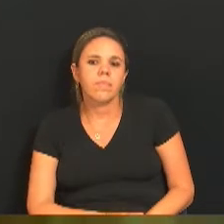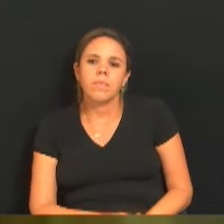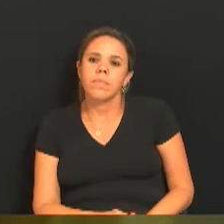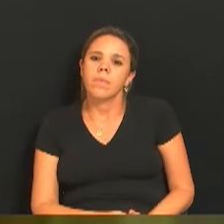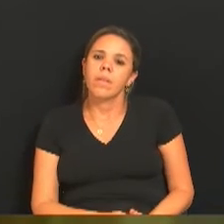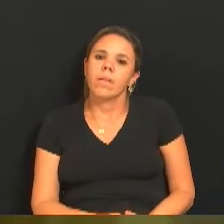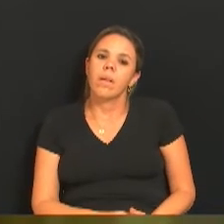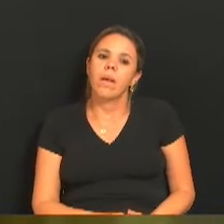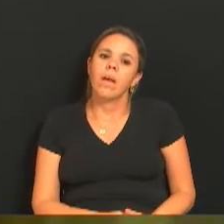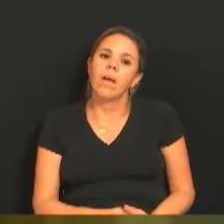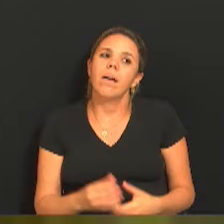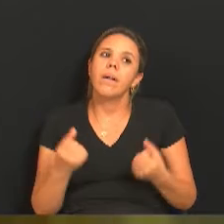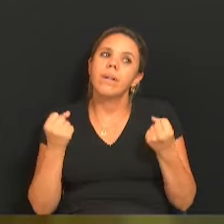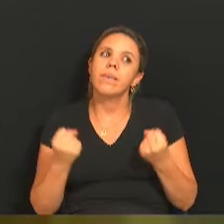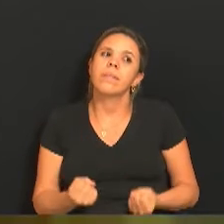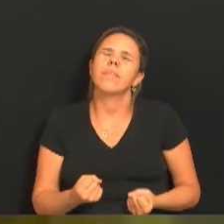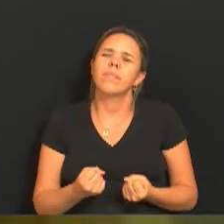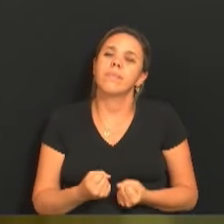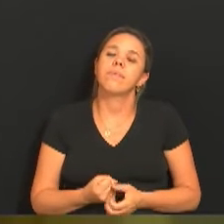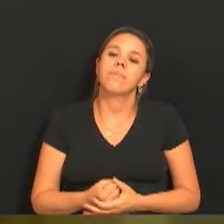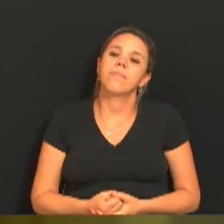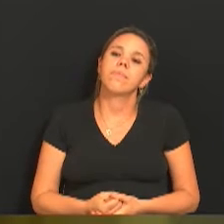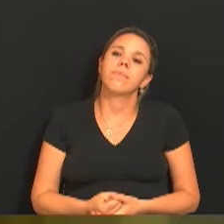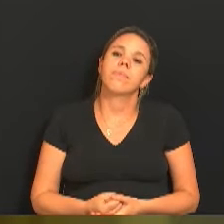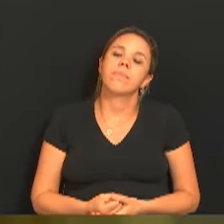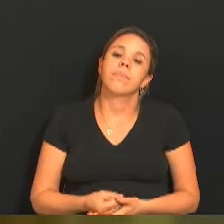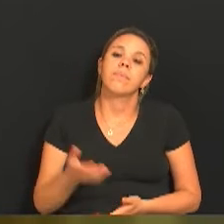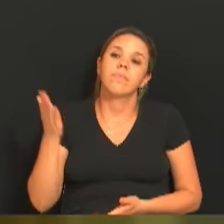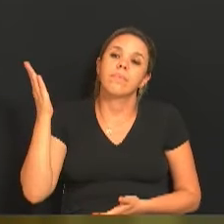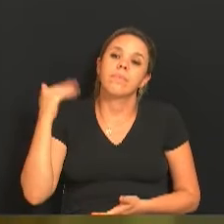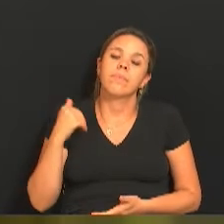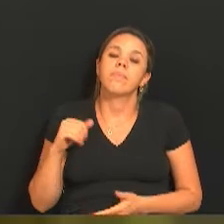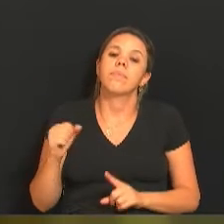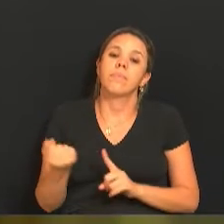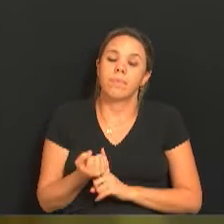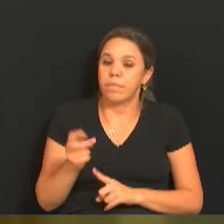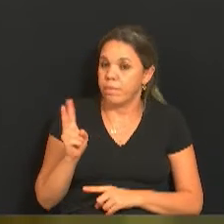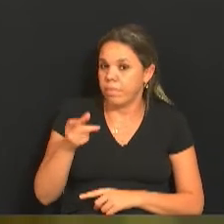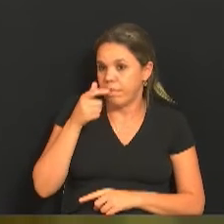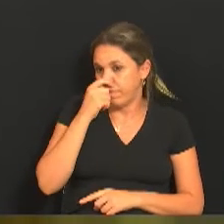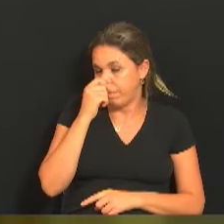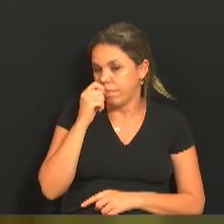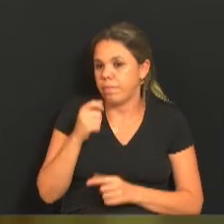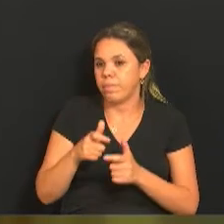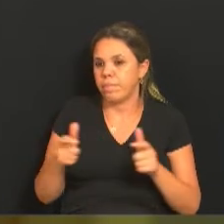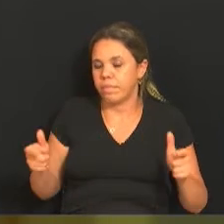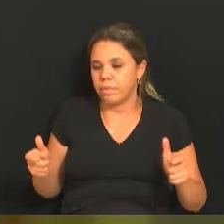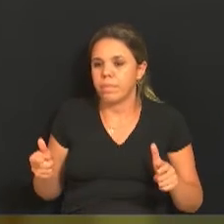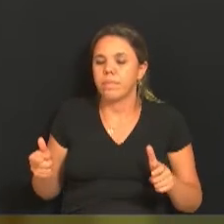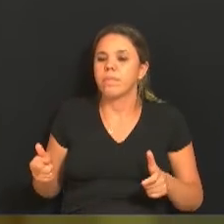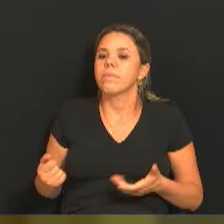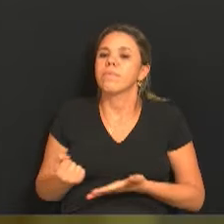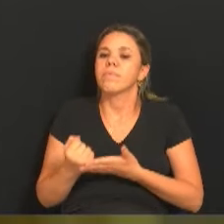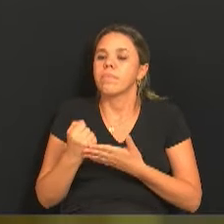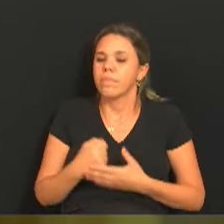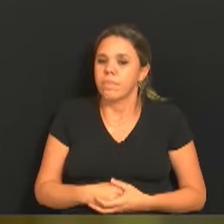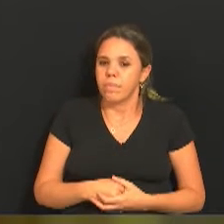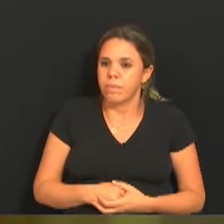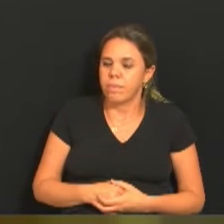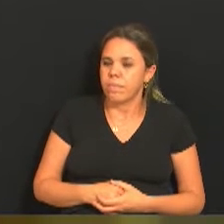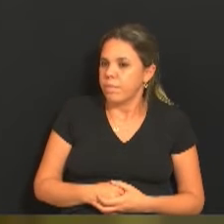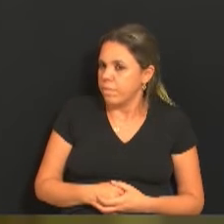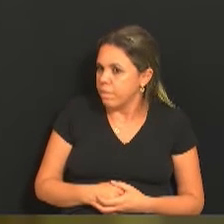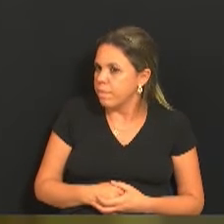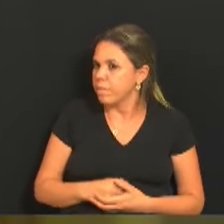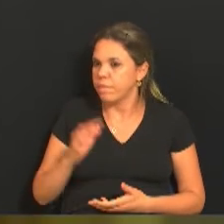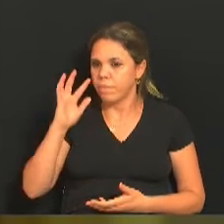muito pesado, né, Paulo e William? Porque a gente sabe que a assistência sempre é olhada como a grande salvadora, como a grande que vai sanar